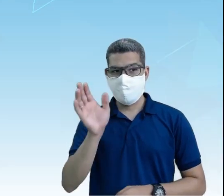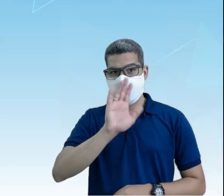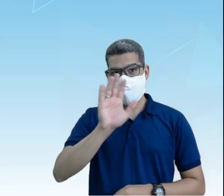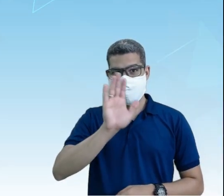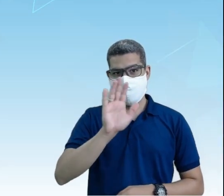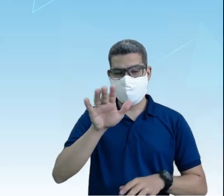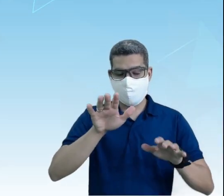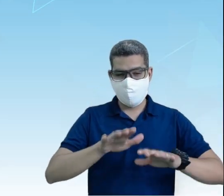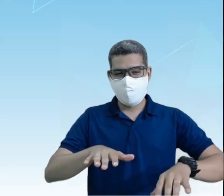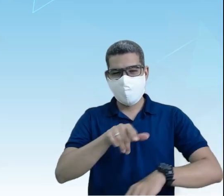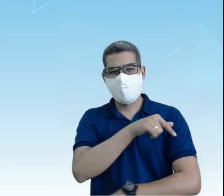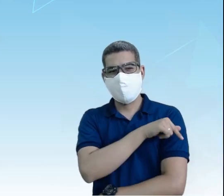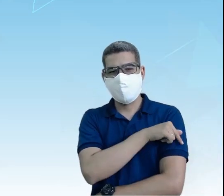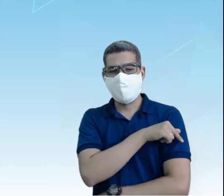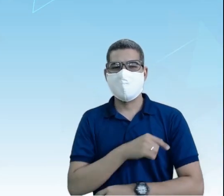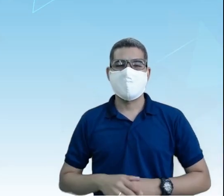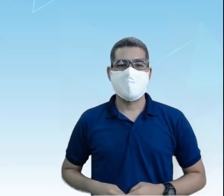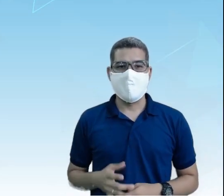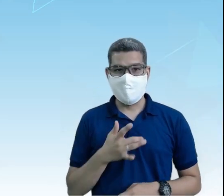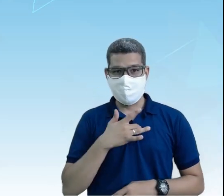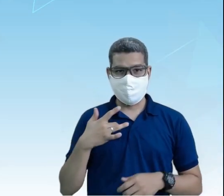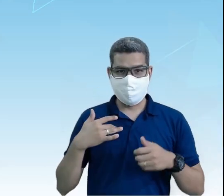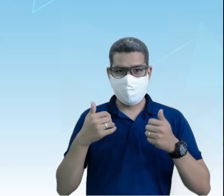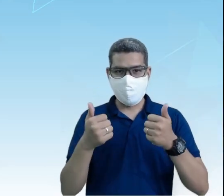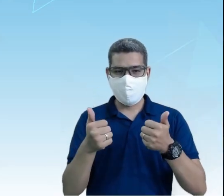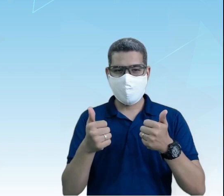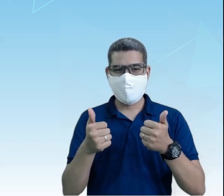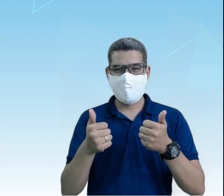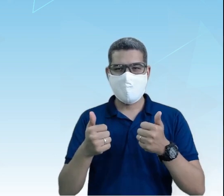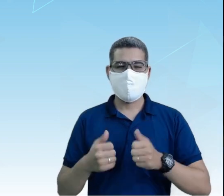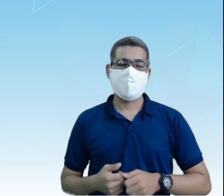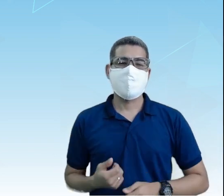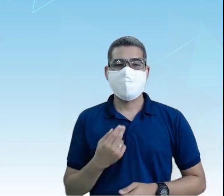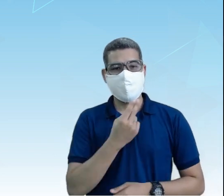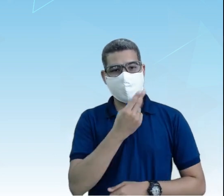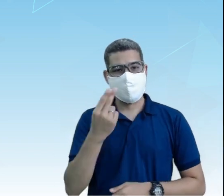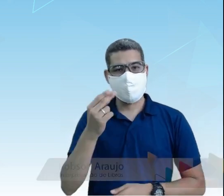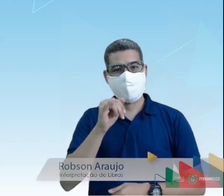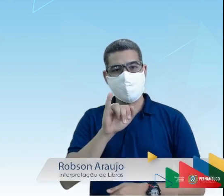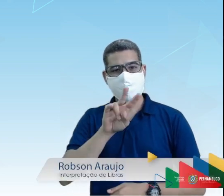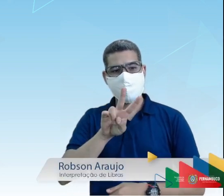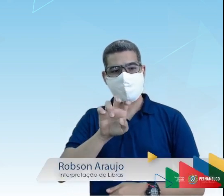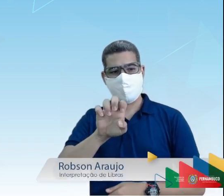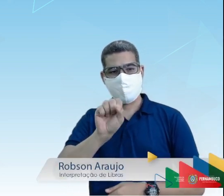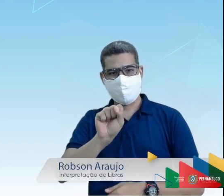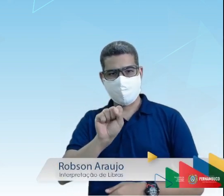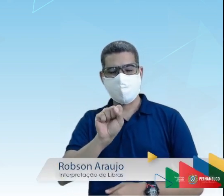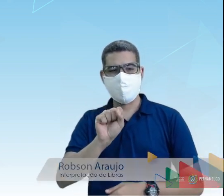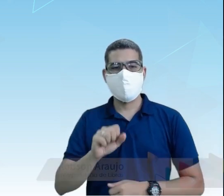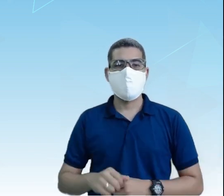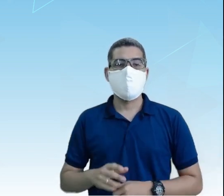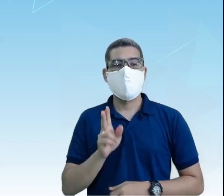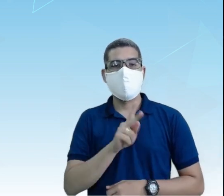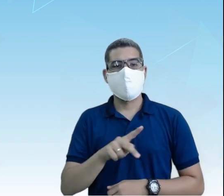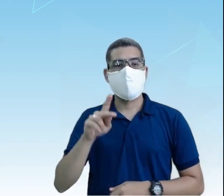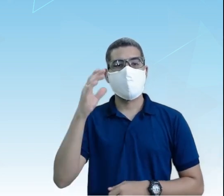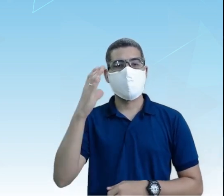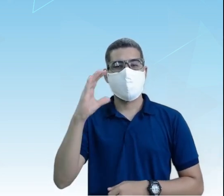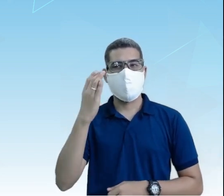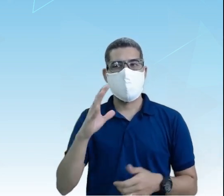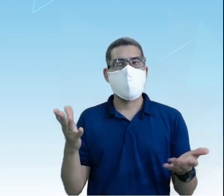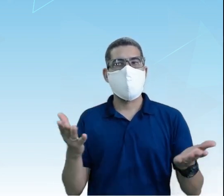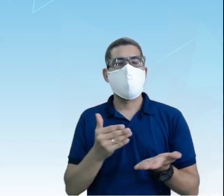Olá, galerinha do sétimo ano, tudo bem com vocês? Meu nome é Luiz Fernando, eu sou professor de ciências e hoje